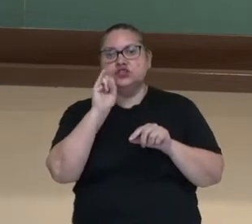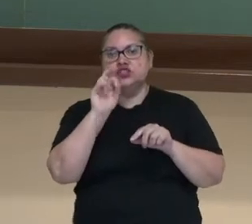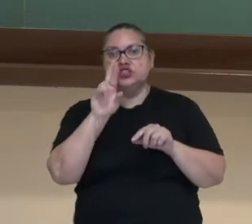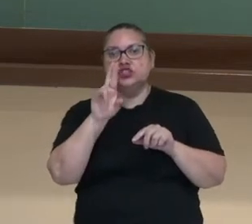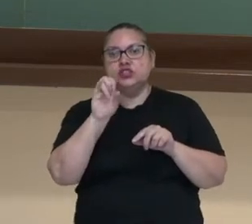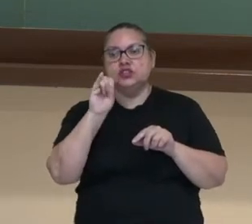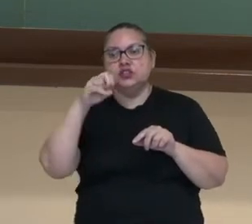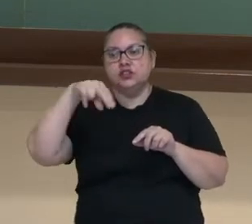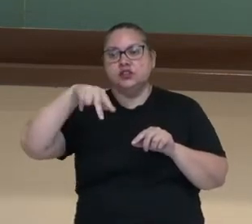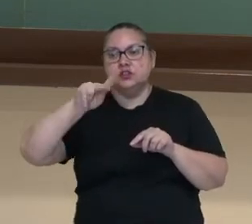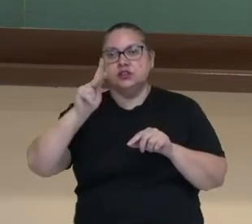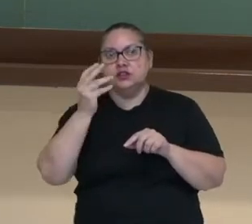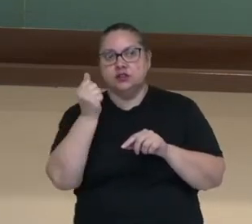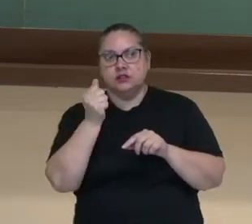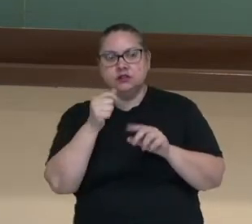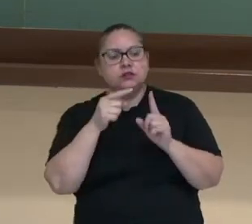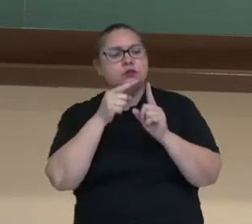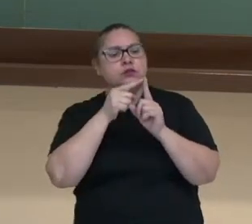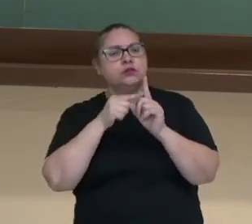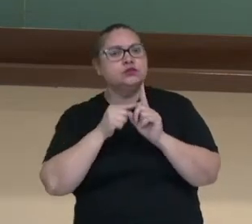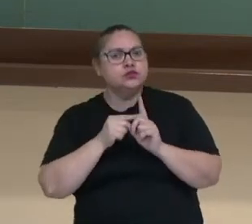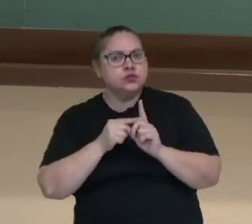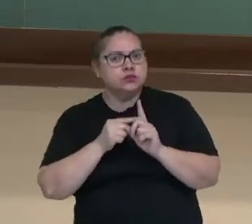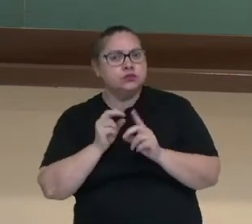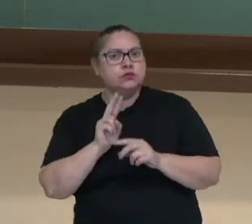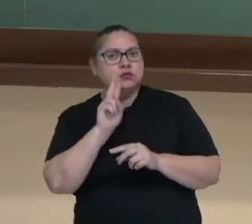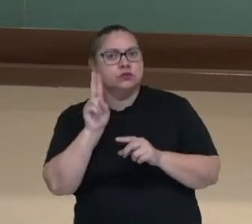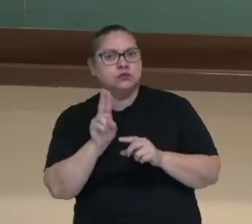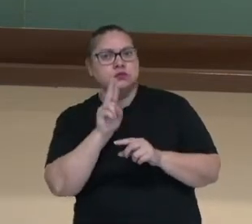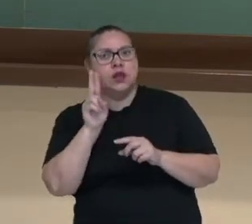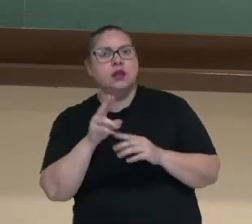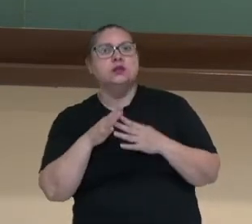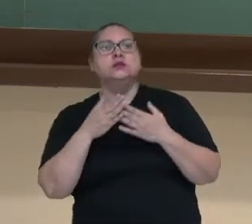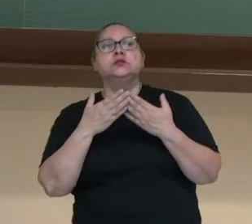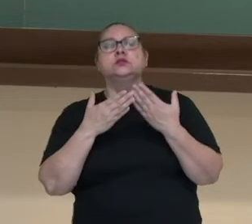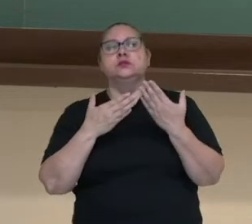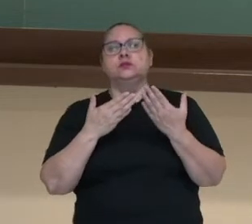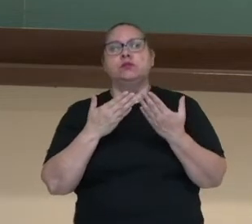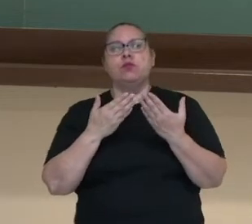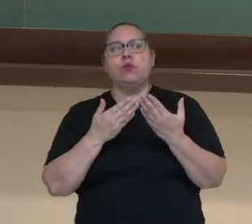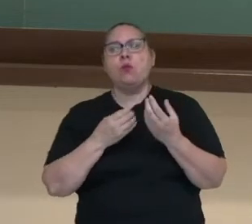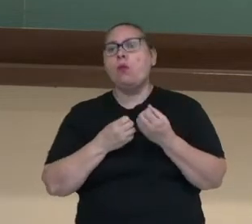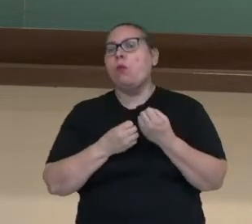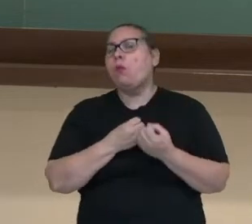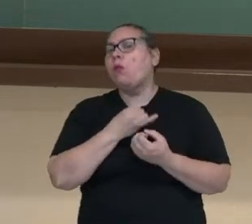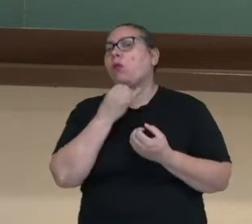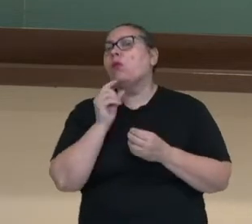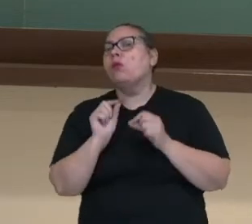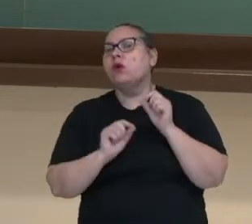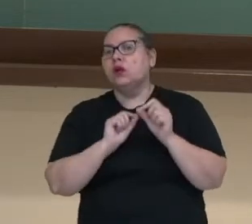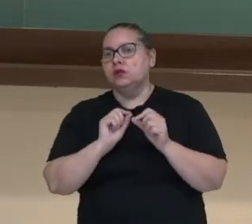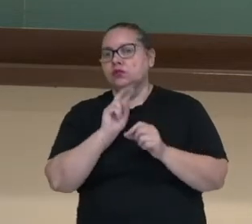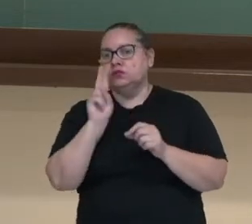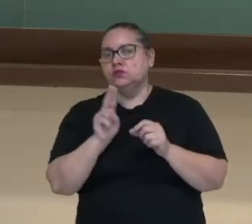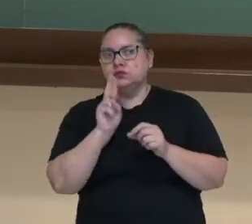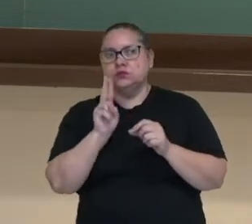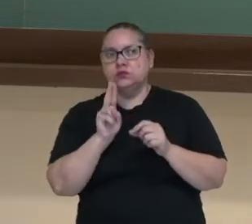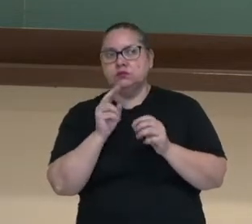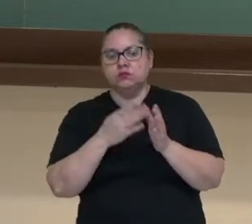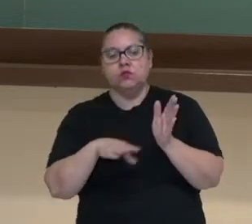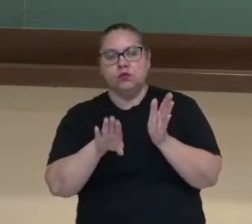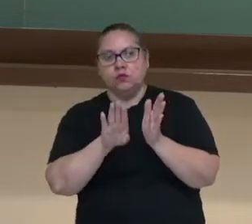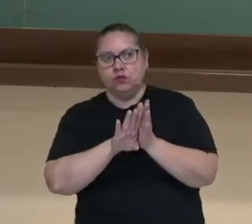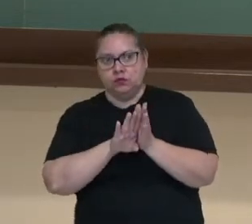vai concluir se o tipo de linguagem utilizada, né, qual foi. Então, volte